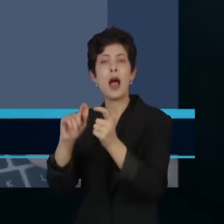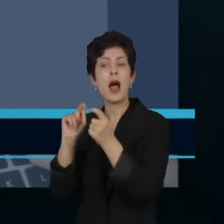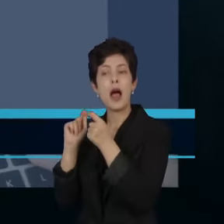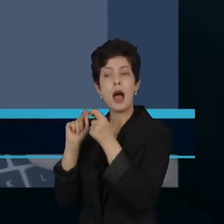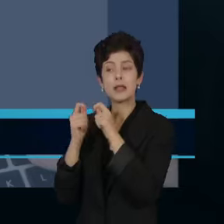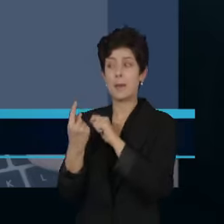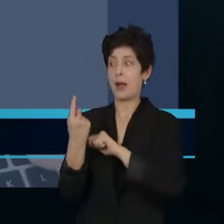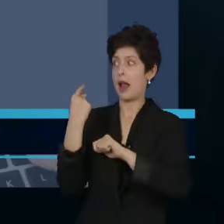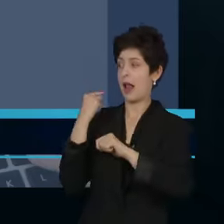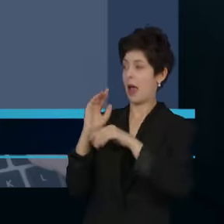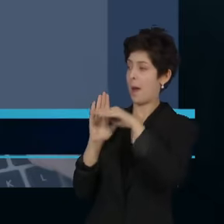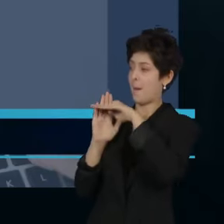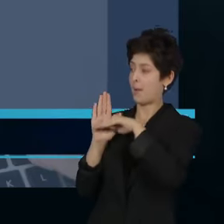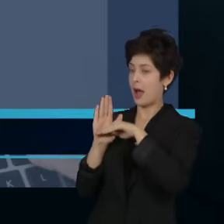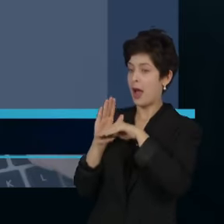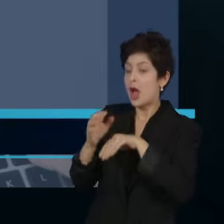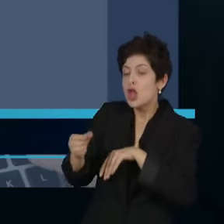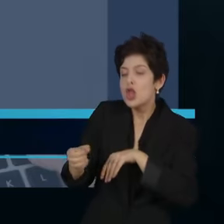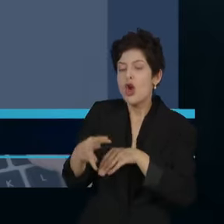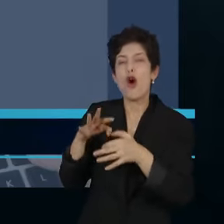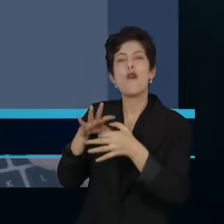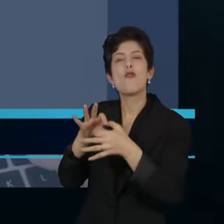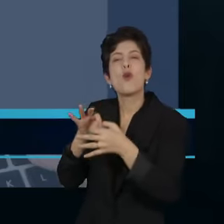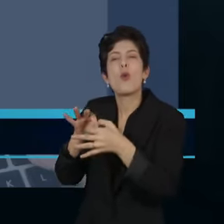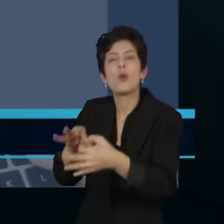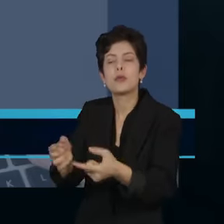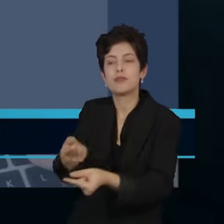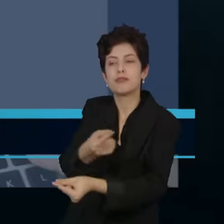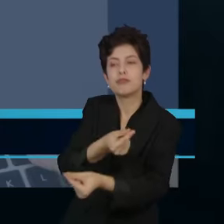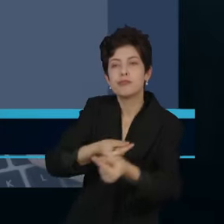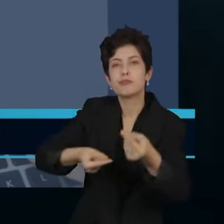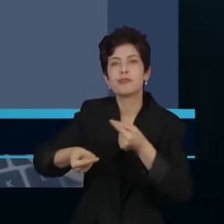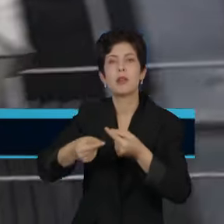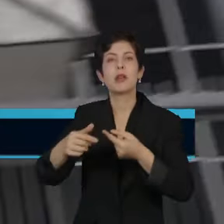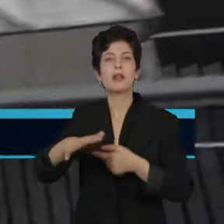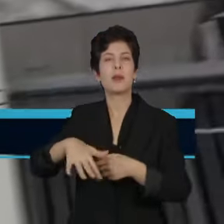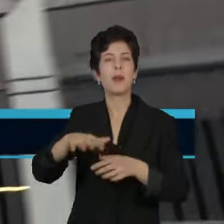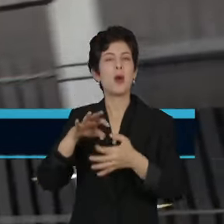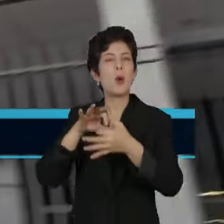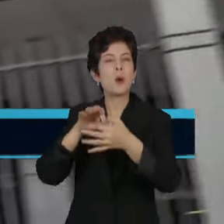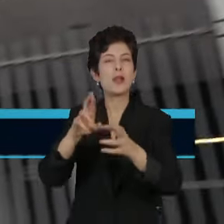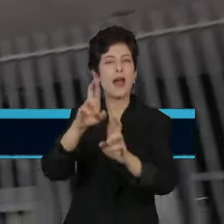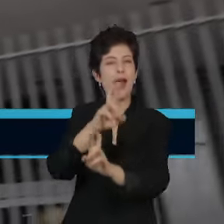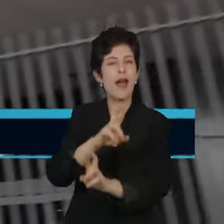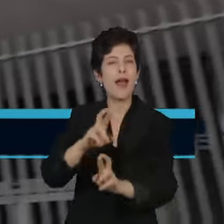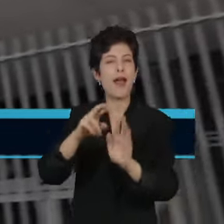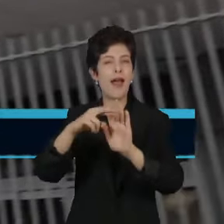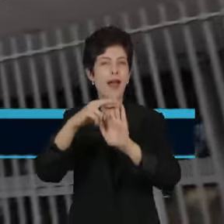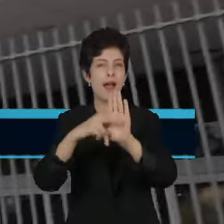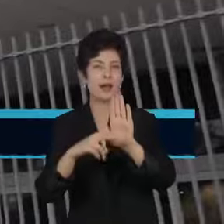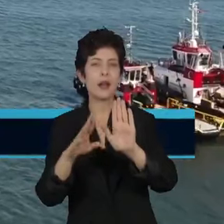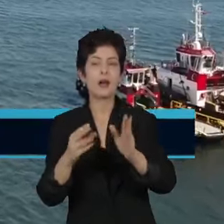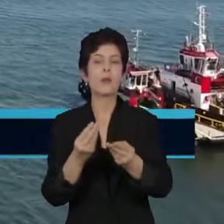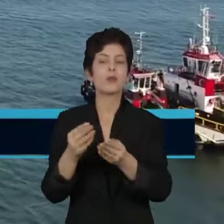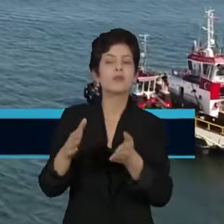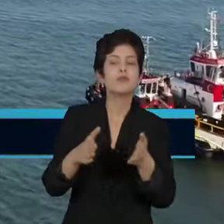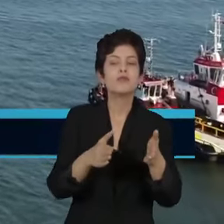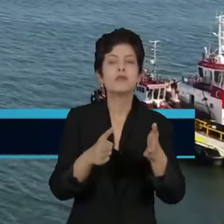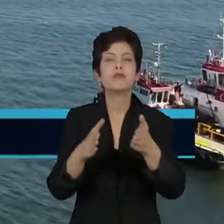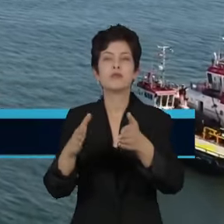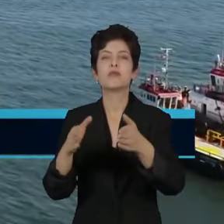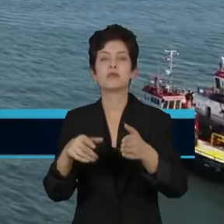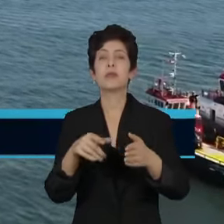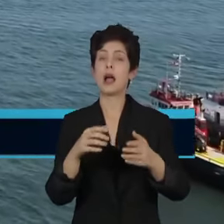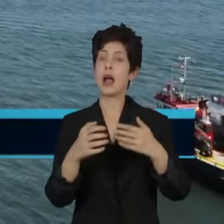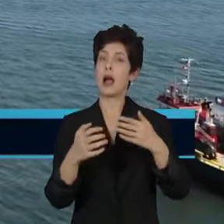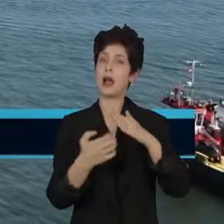originalmente previstas à nova realidade do mercado e do ambiente regulatório. Para justificar a mudança de rumo, a companhia alegou